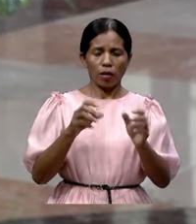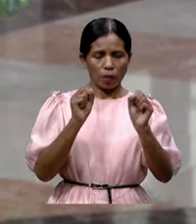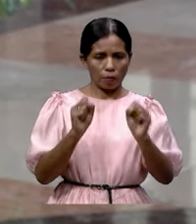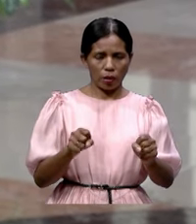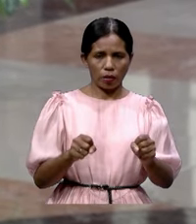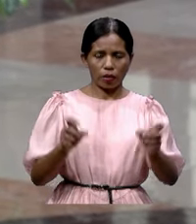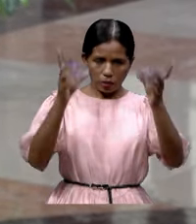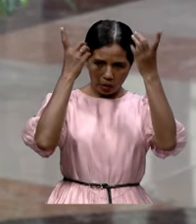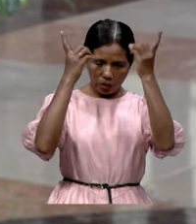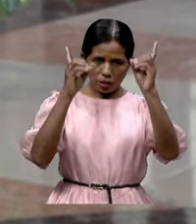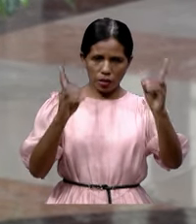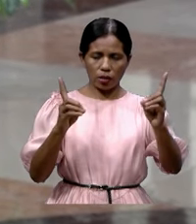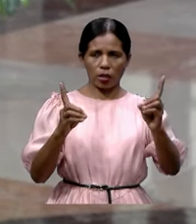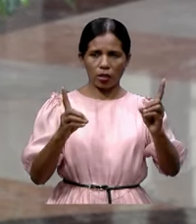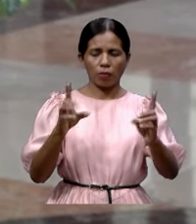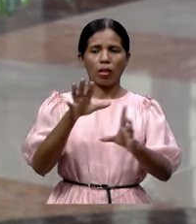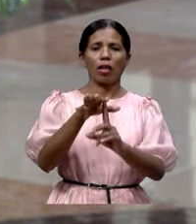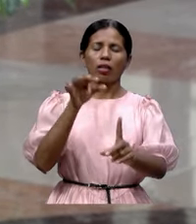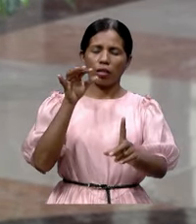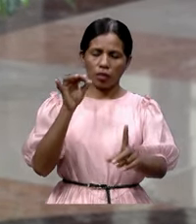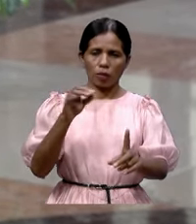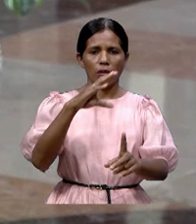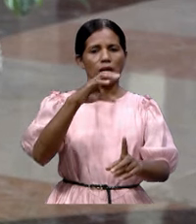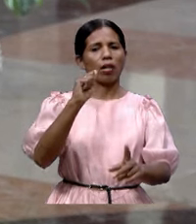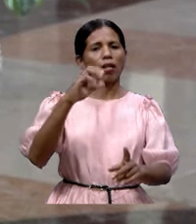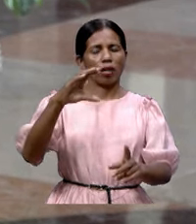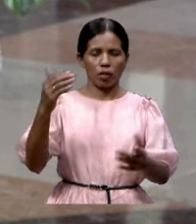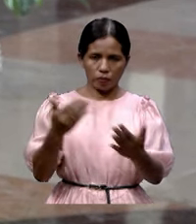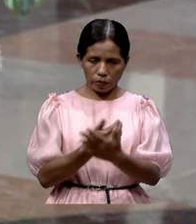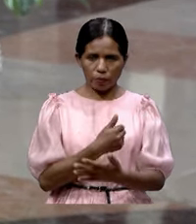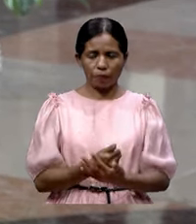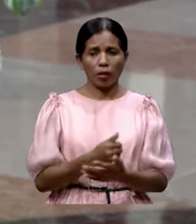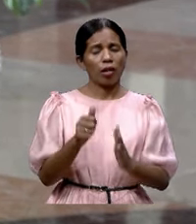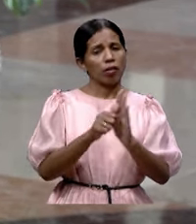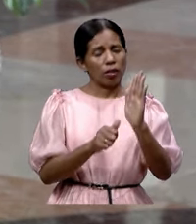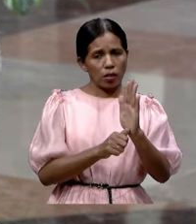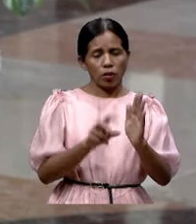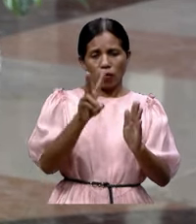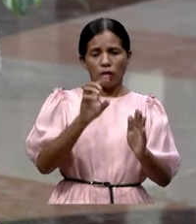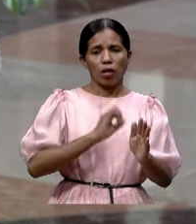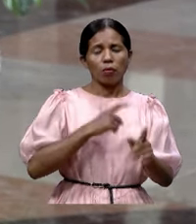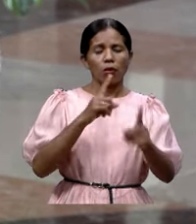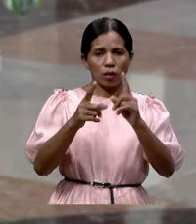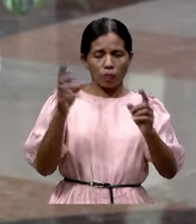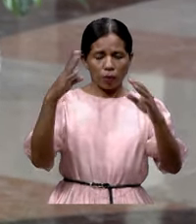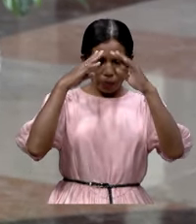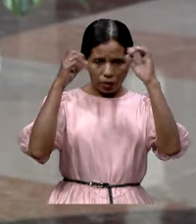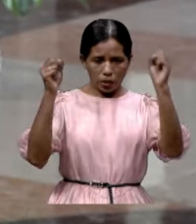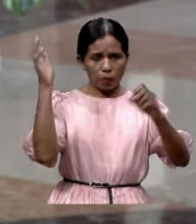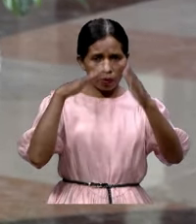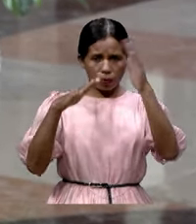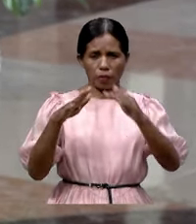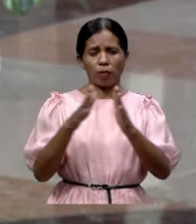indica halo eleição ba comissário CAC. Artigo ruane ohing hamos explica ba seu presidente problema bot ke